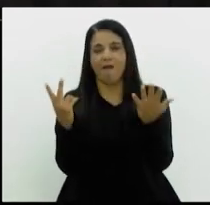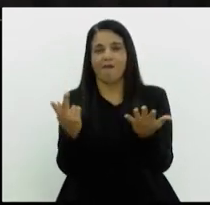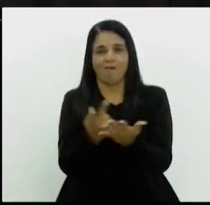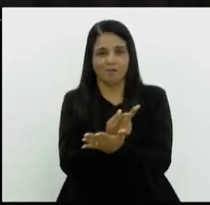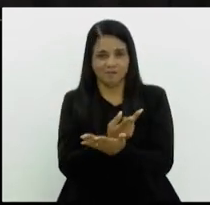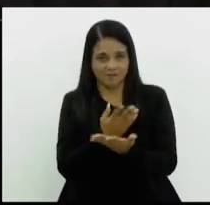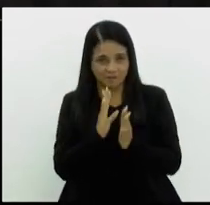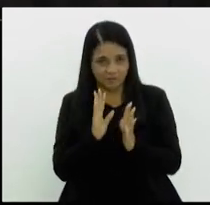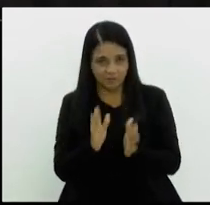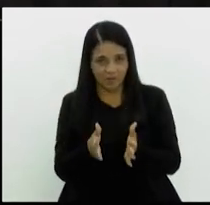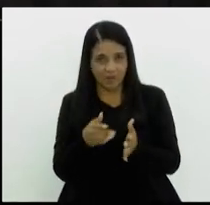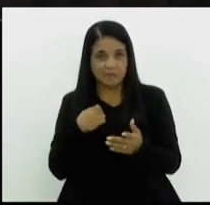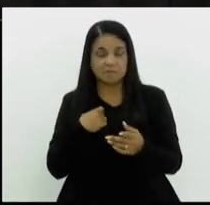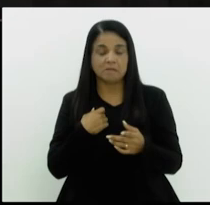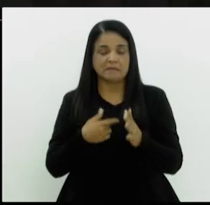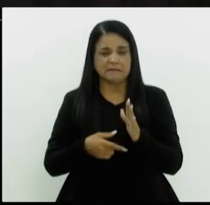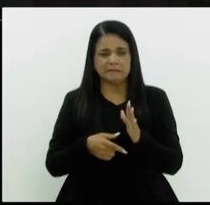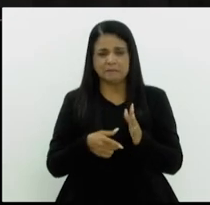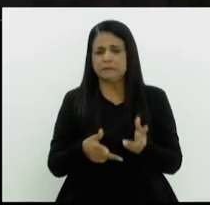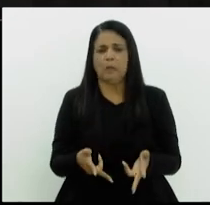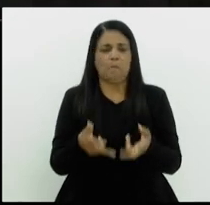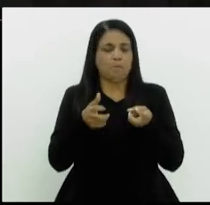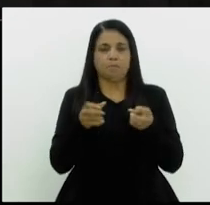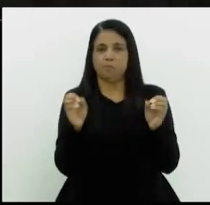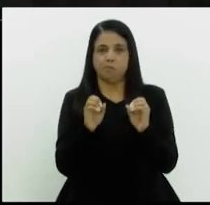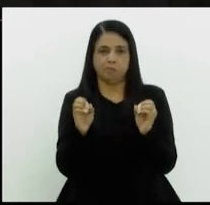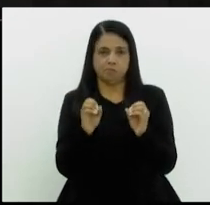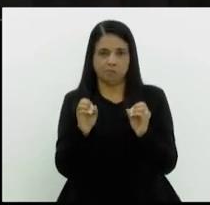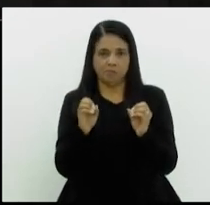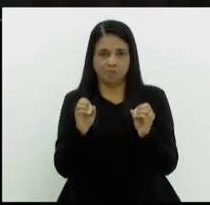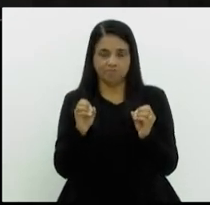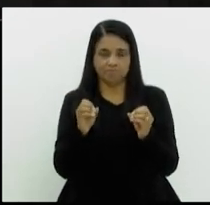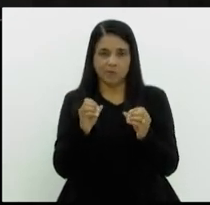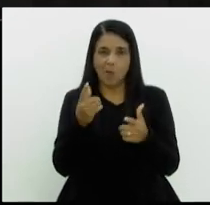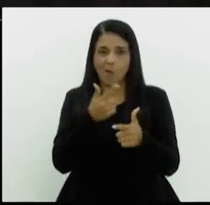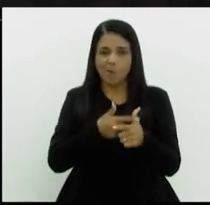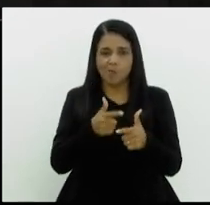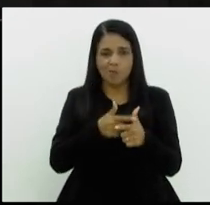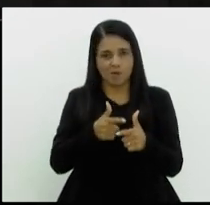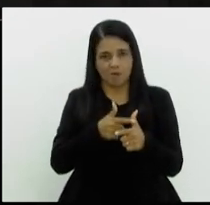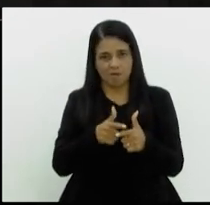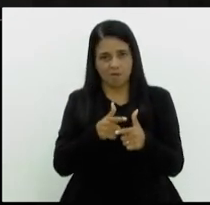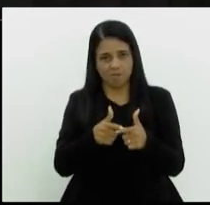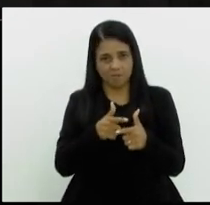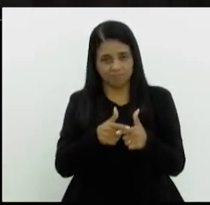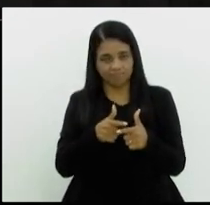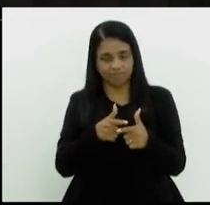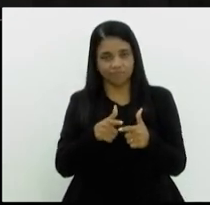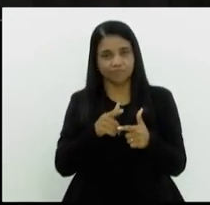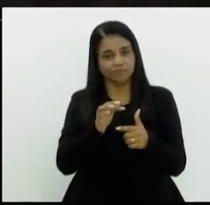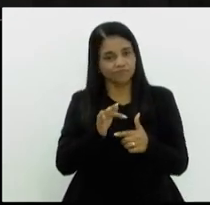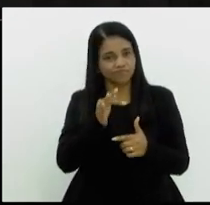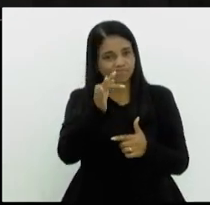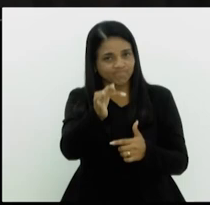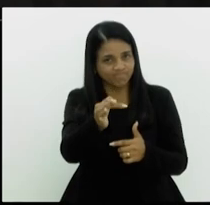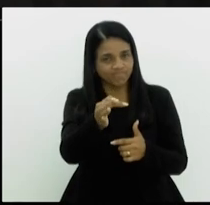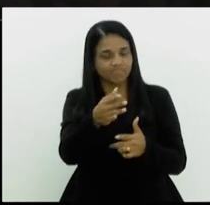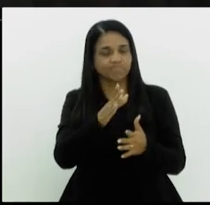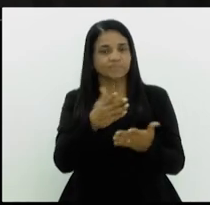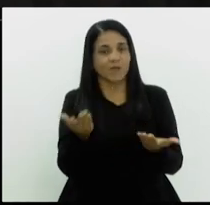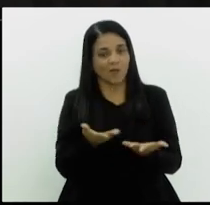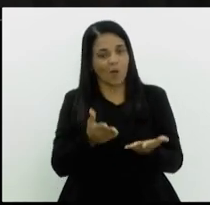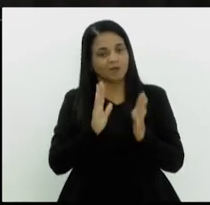olhar a desgraça que se anunciava nos anos vindouros, como já